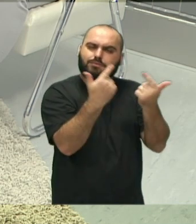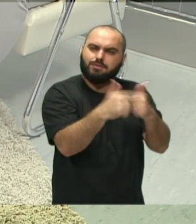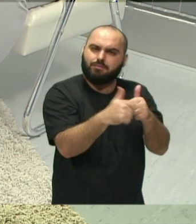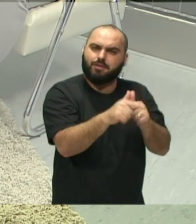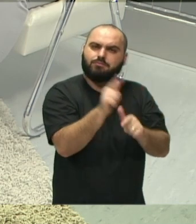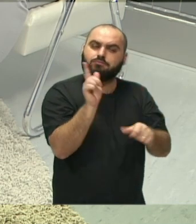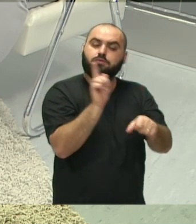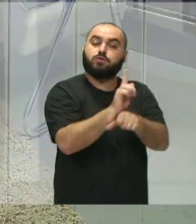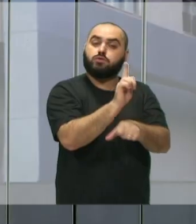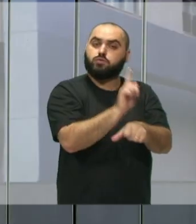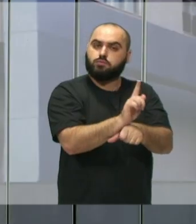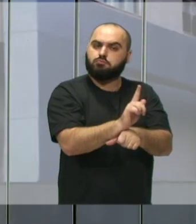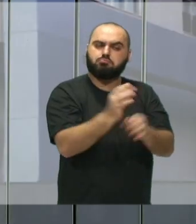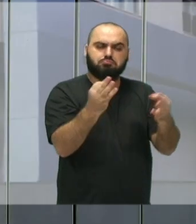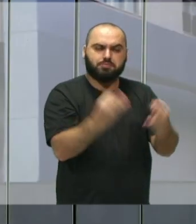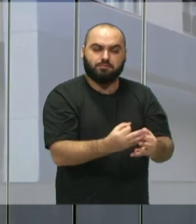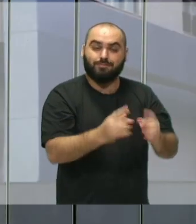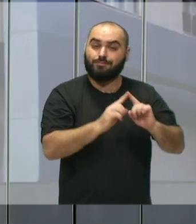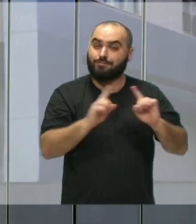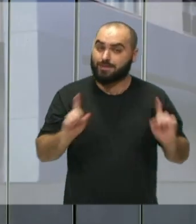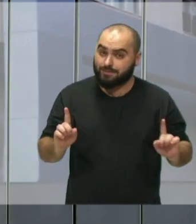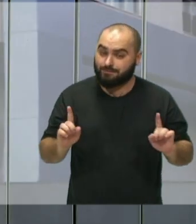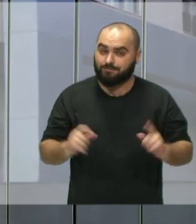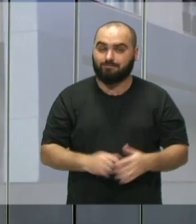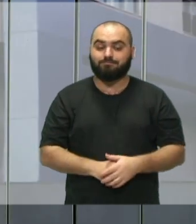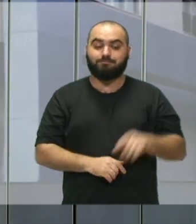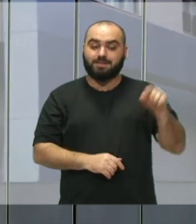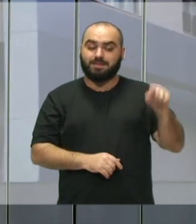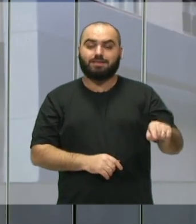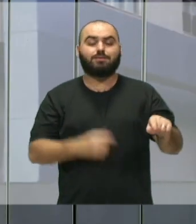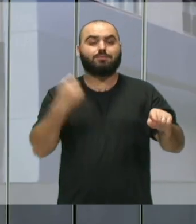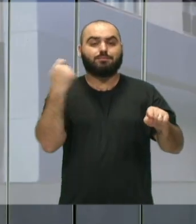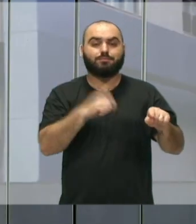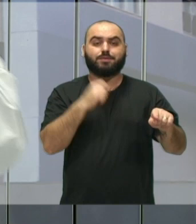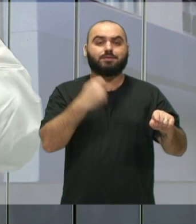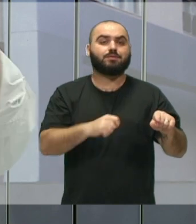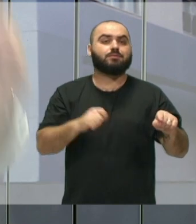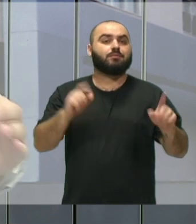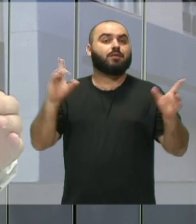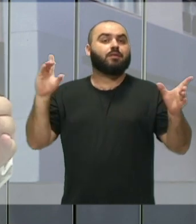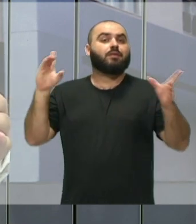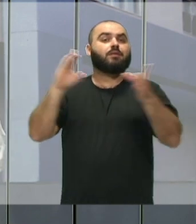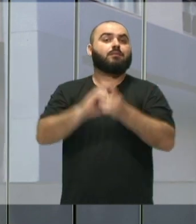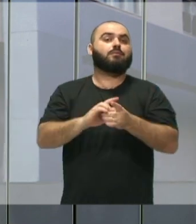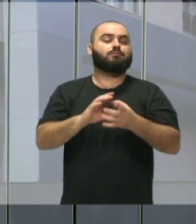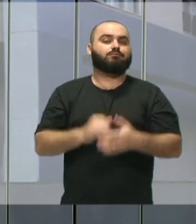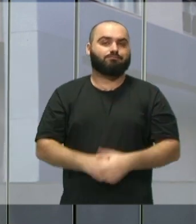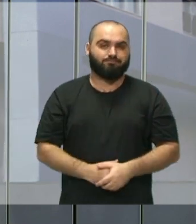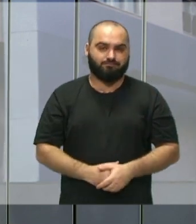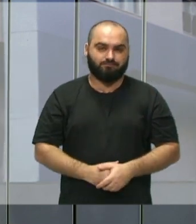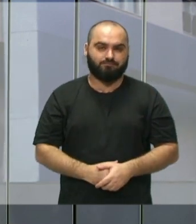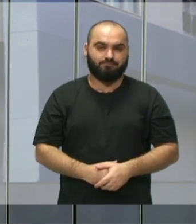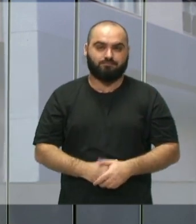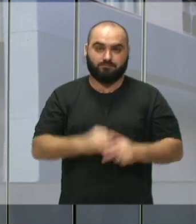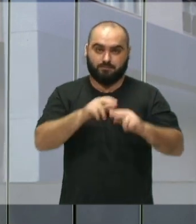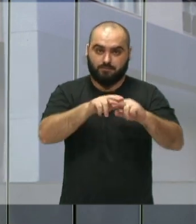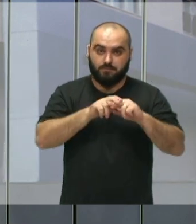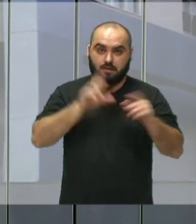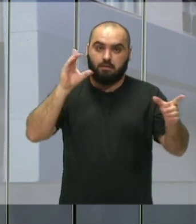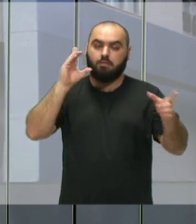de gestores. Porém, esse processo precisa ser democratizado. E ele passa a